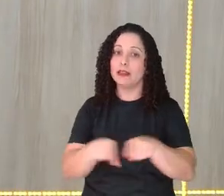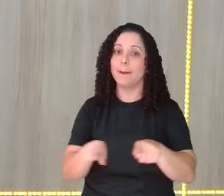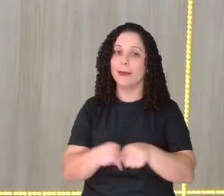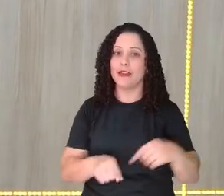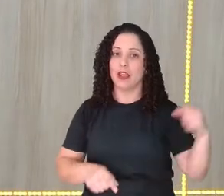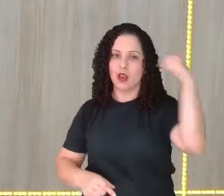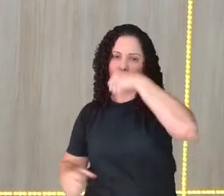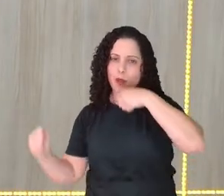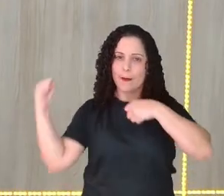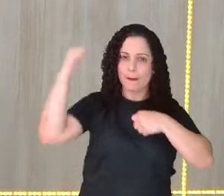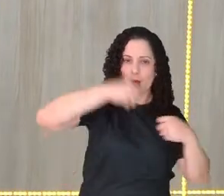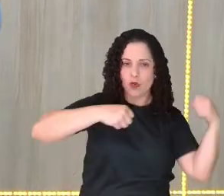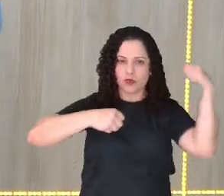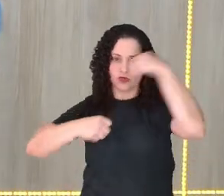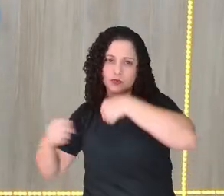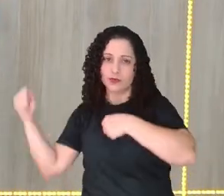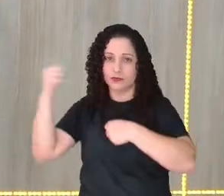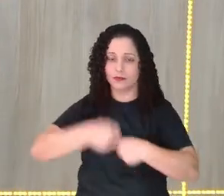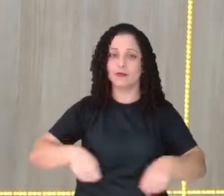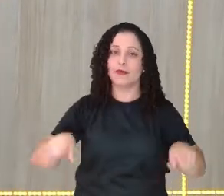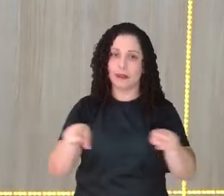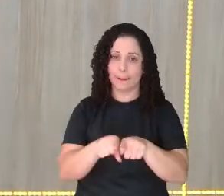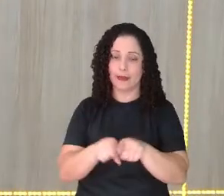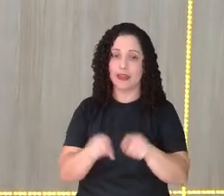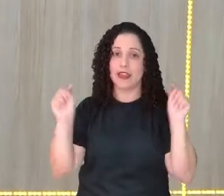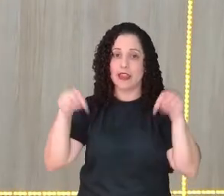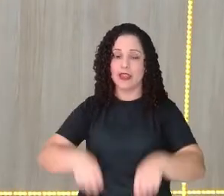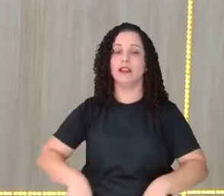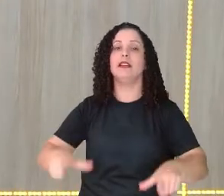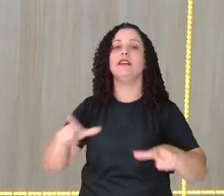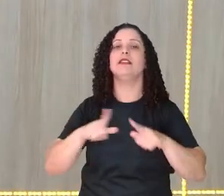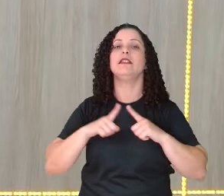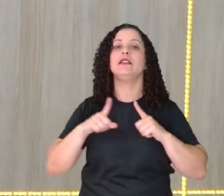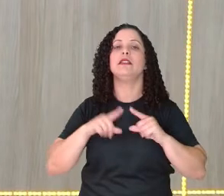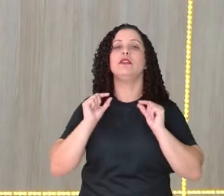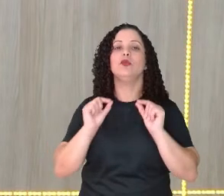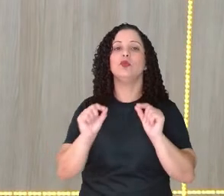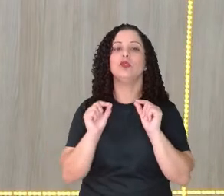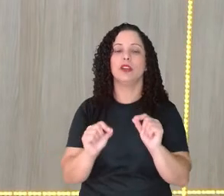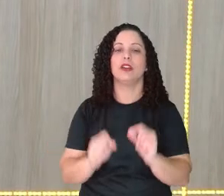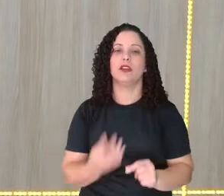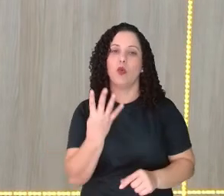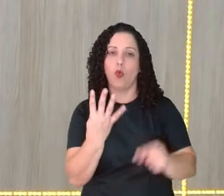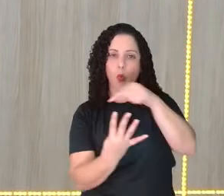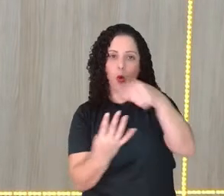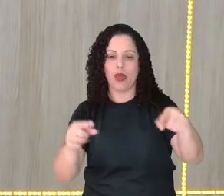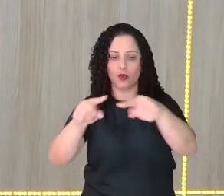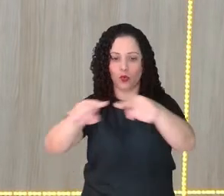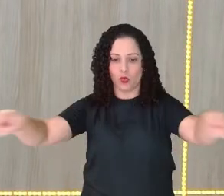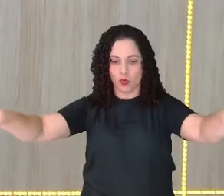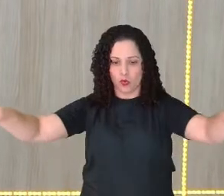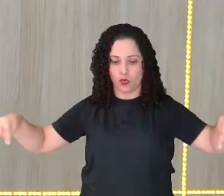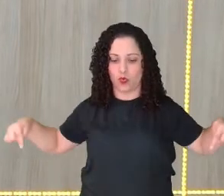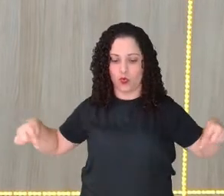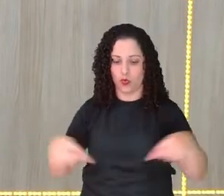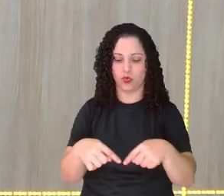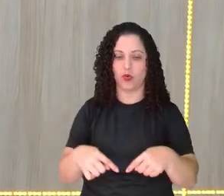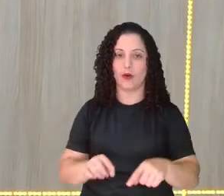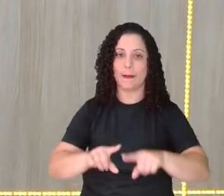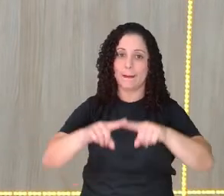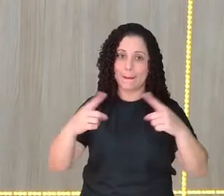uma arena que é um quadrilátero, é um polígono que possui 4 lados. Já